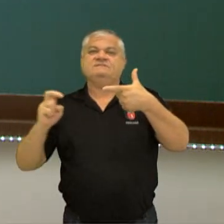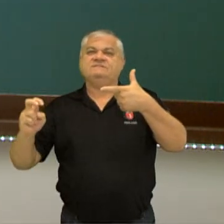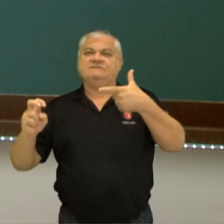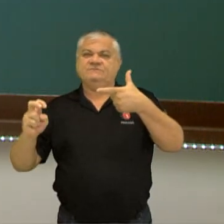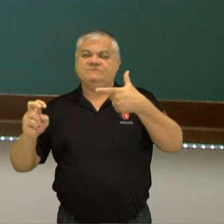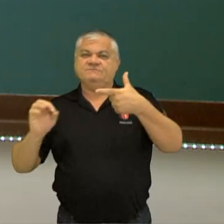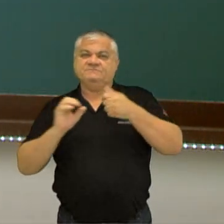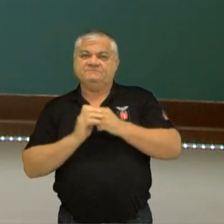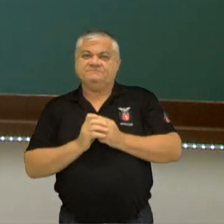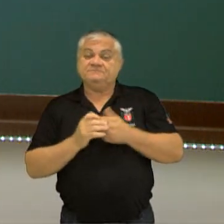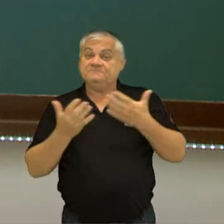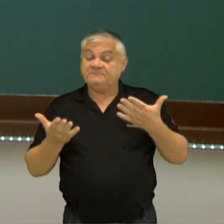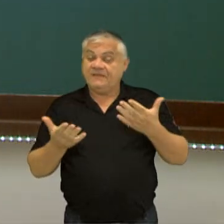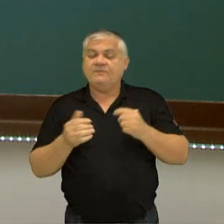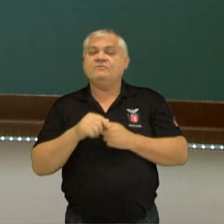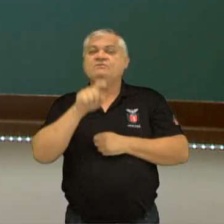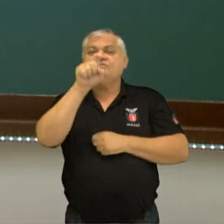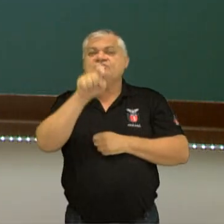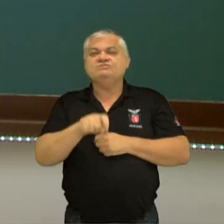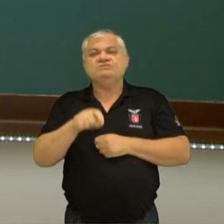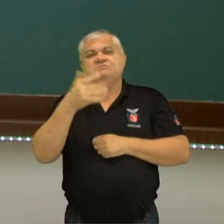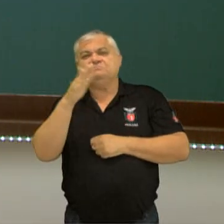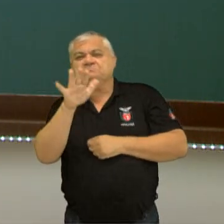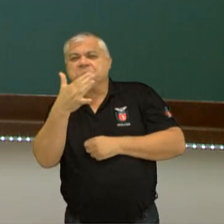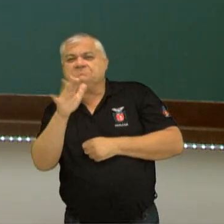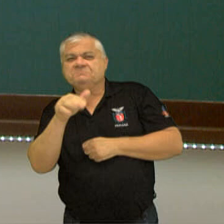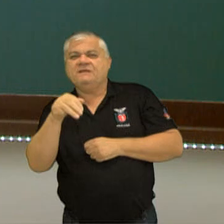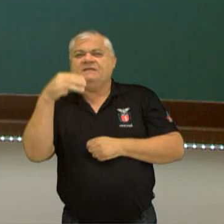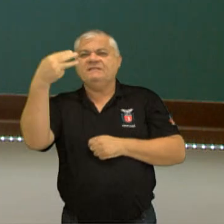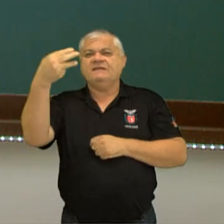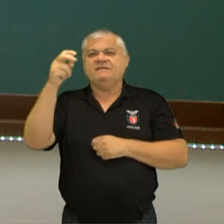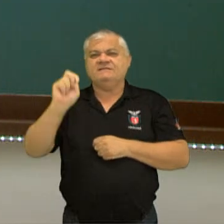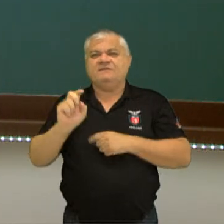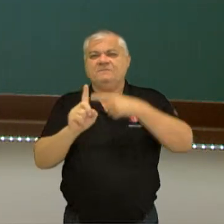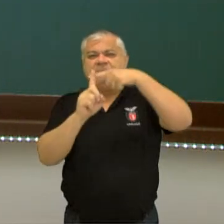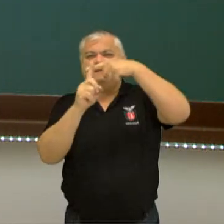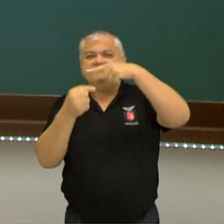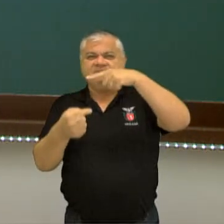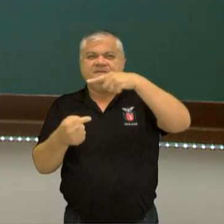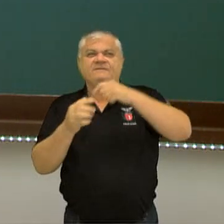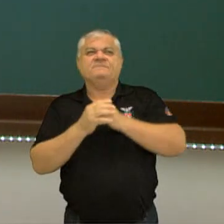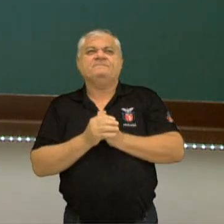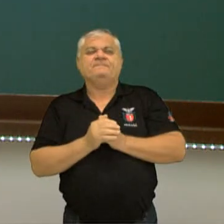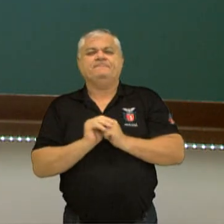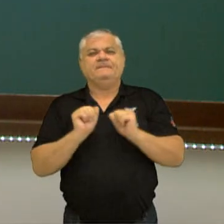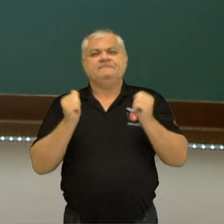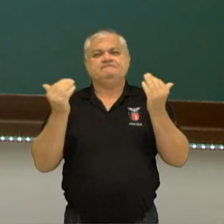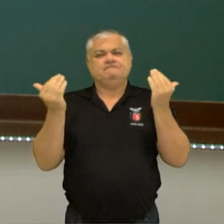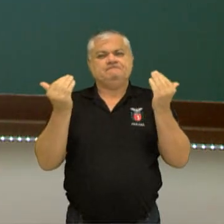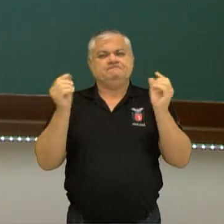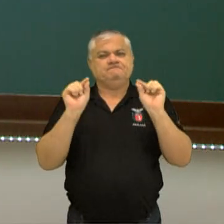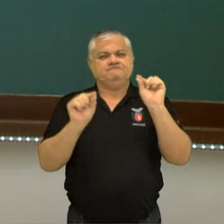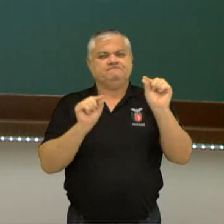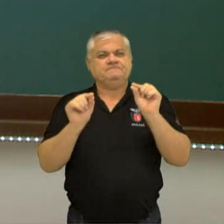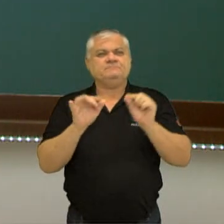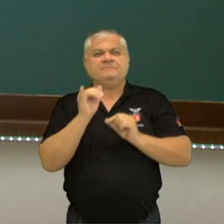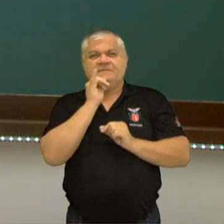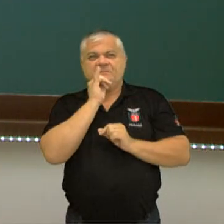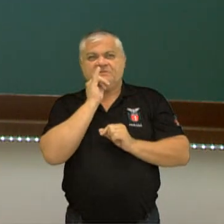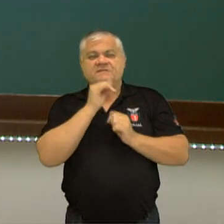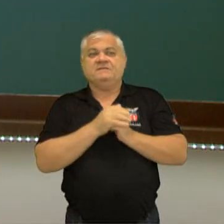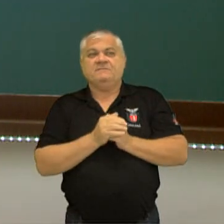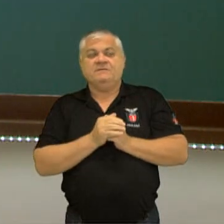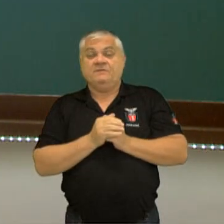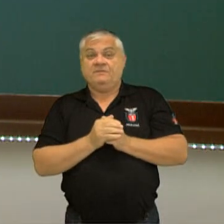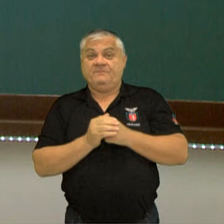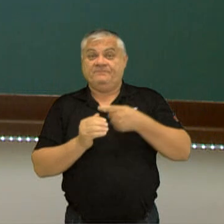é 5. Então, o x pode ser mais ou menos 3/5. Eu vou analisar de que esse ângulo,